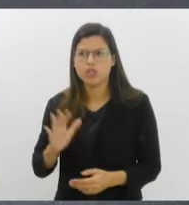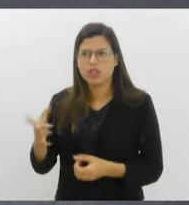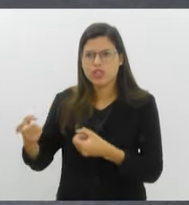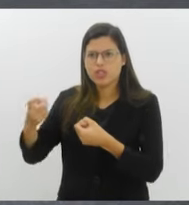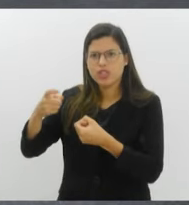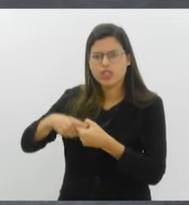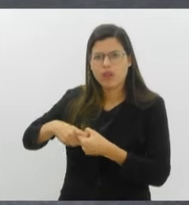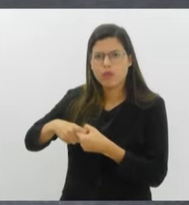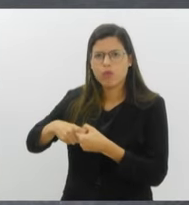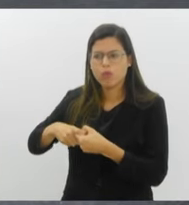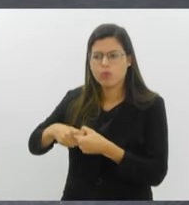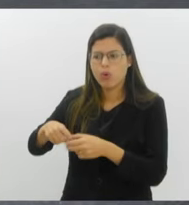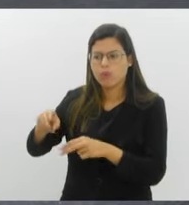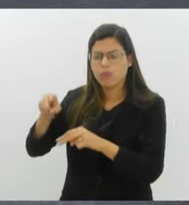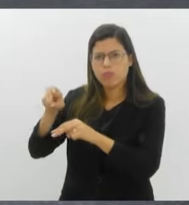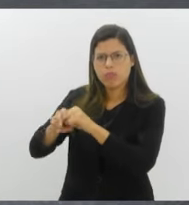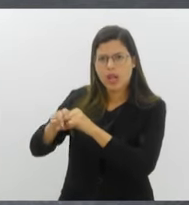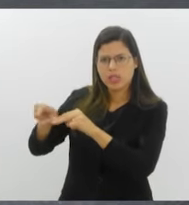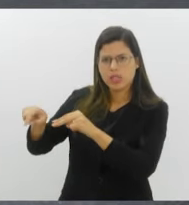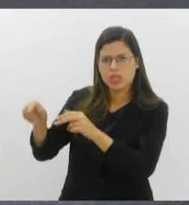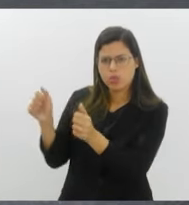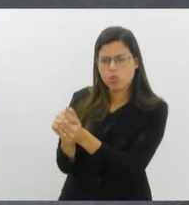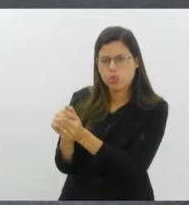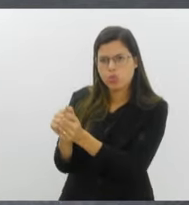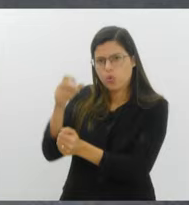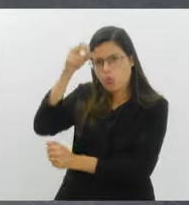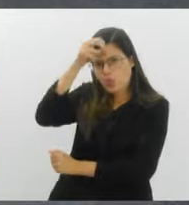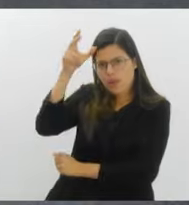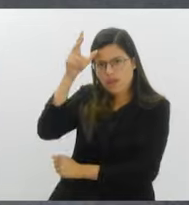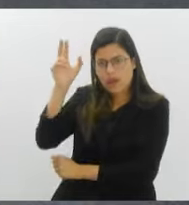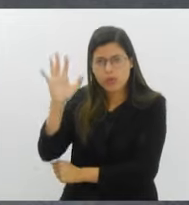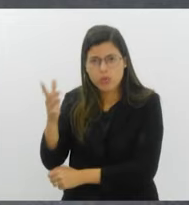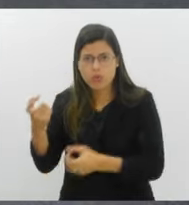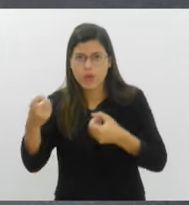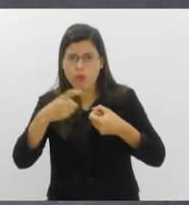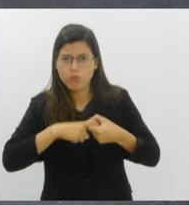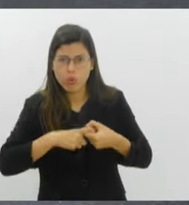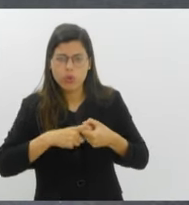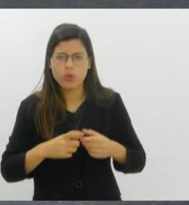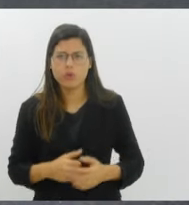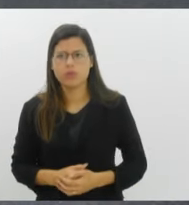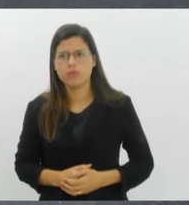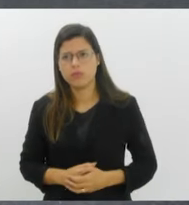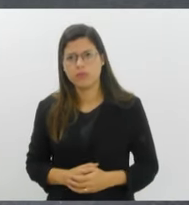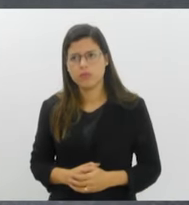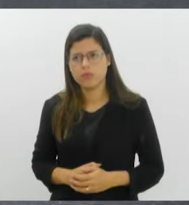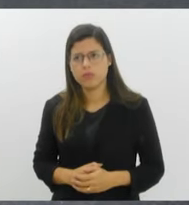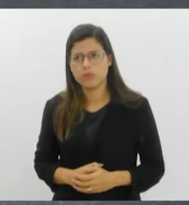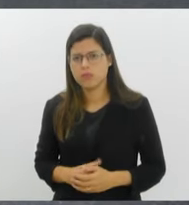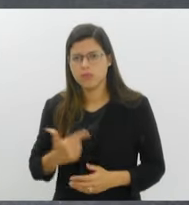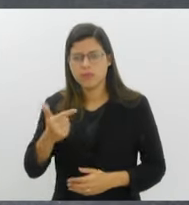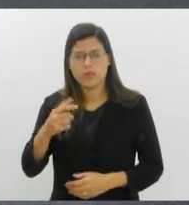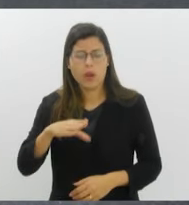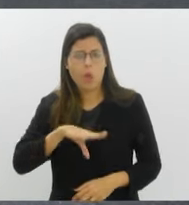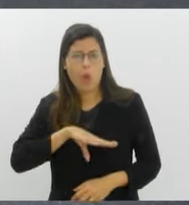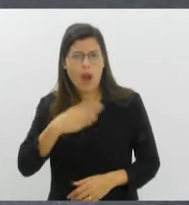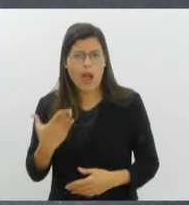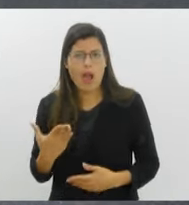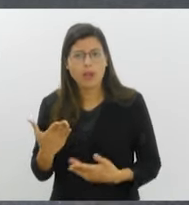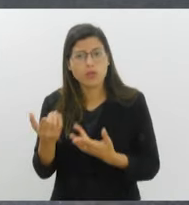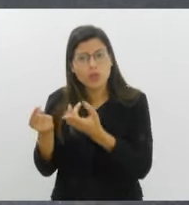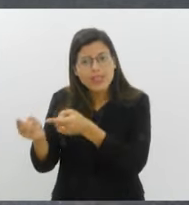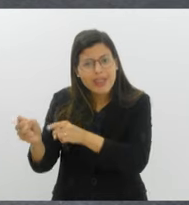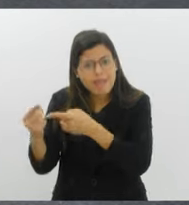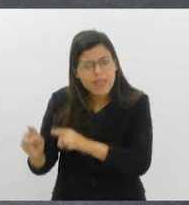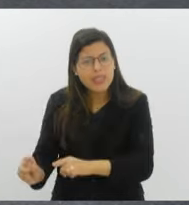colo do prefeito? Saiu há 5 minutos atrás, já voltou para o colo do prefeito? Não tem coragem? Eu estou desafiando. Seja